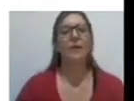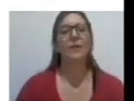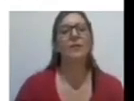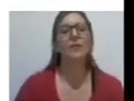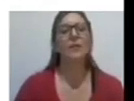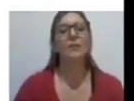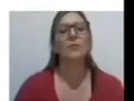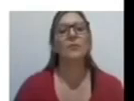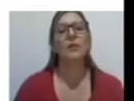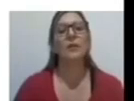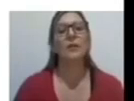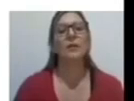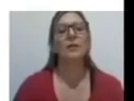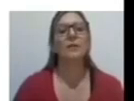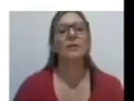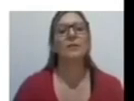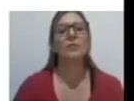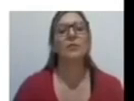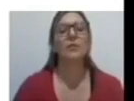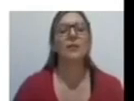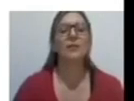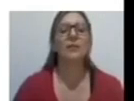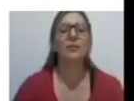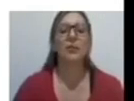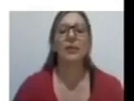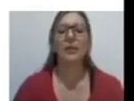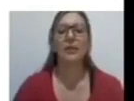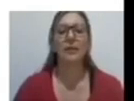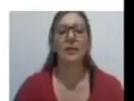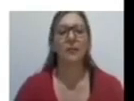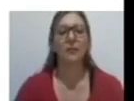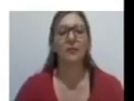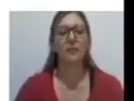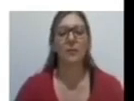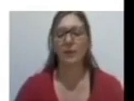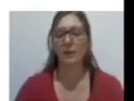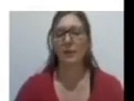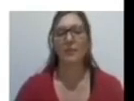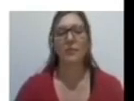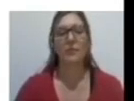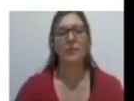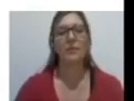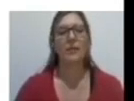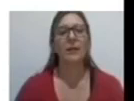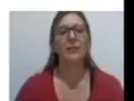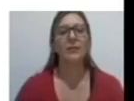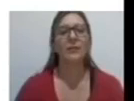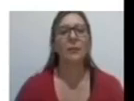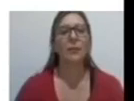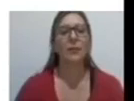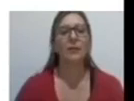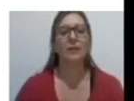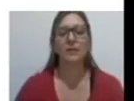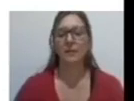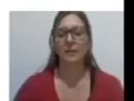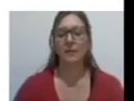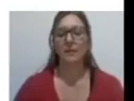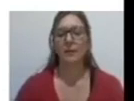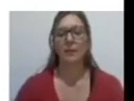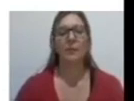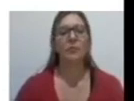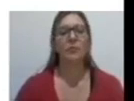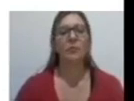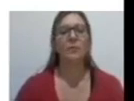Aqui nós temos as coceiras e a urticária, que é uma das primeiras reações alérgicas que aparecem